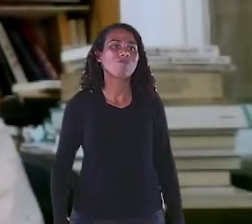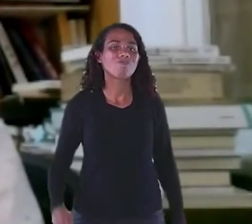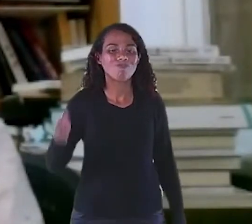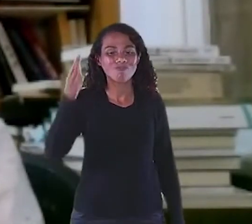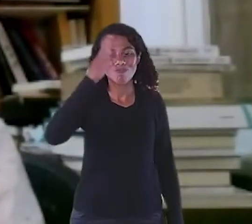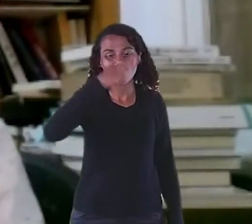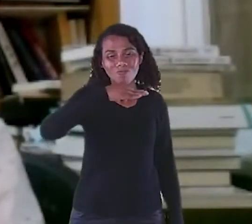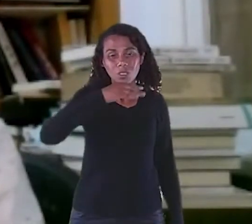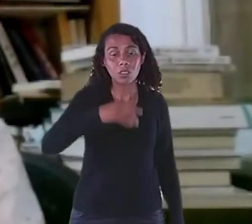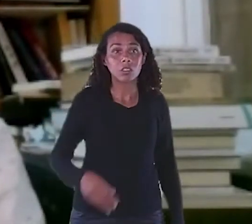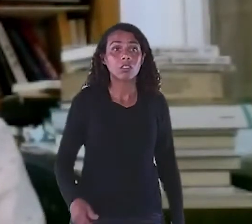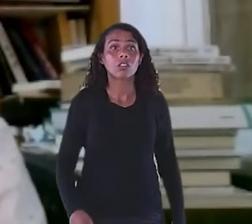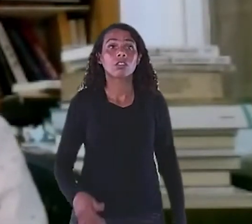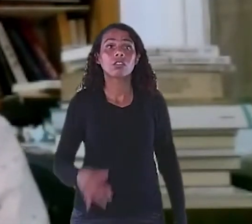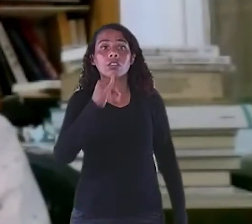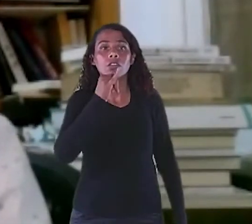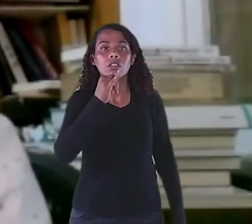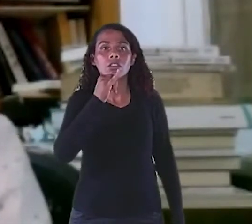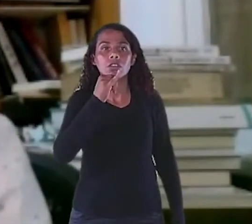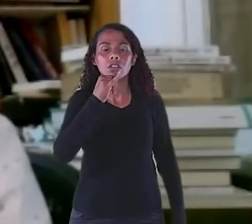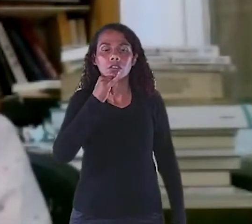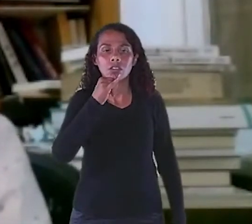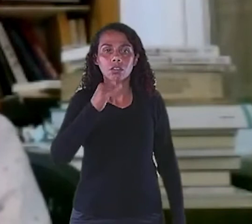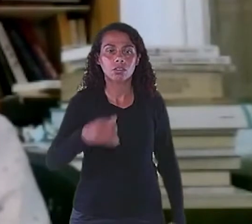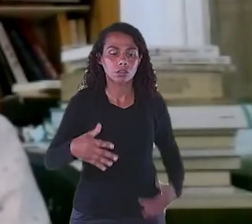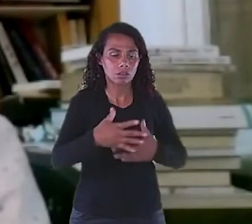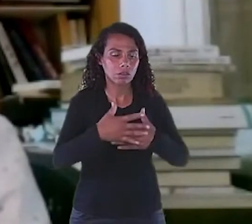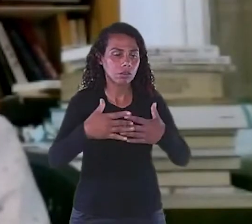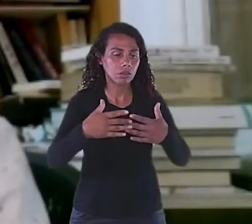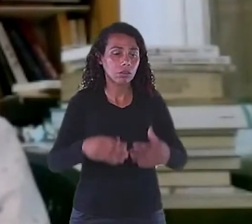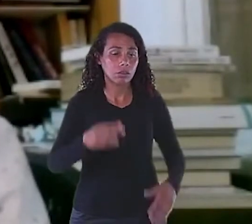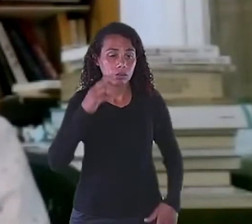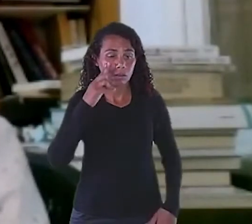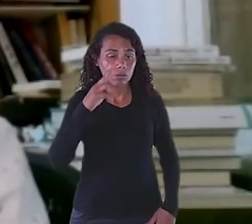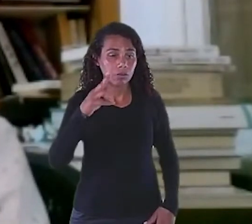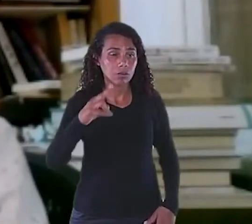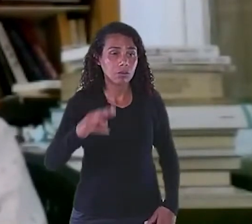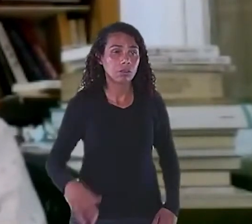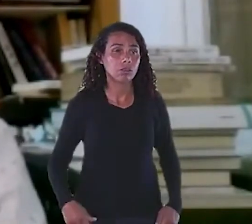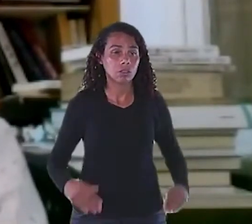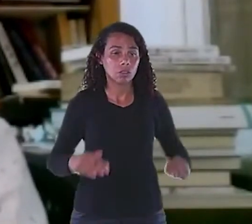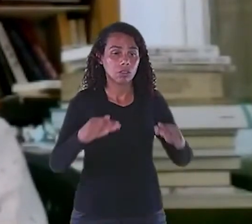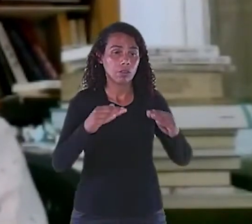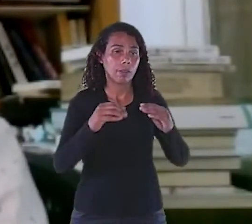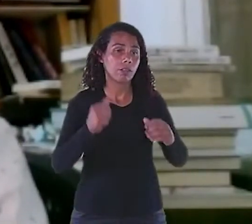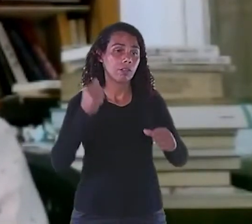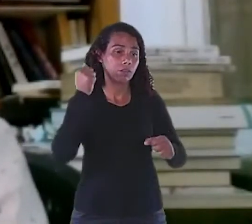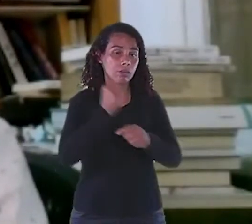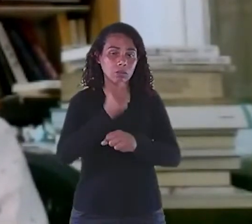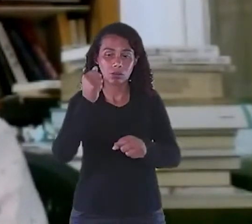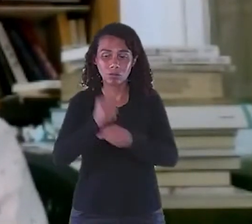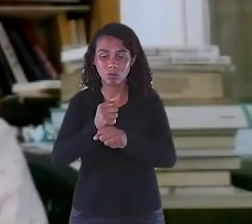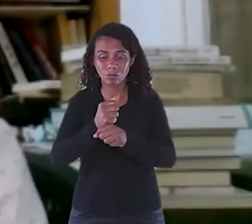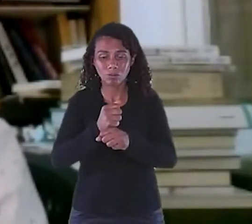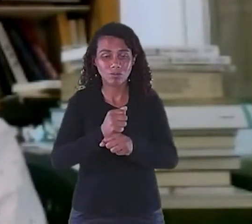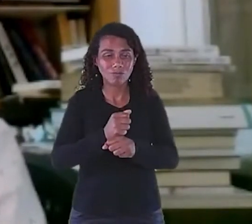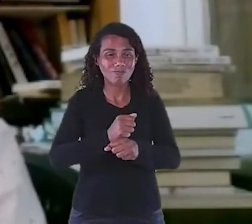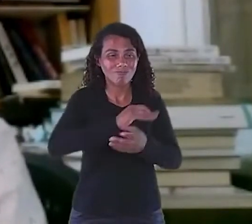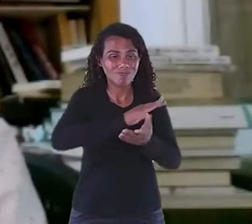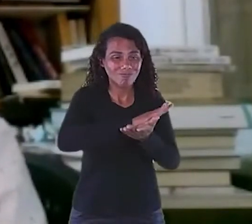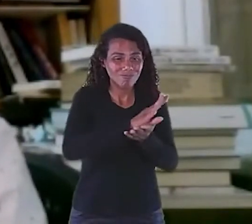que as coisas pioraram. É uma outra cidade, eu não sei, na minha época era...